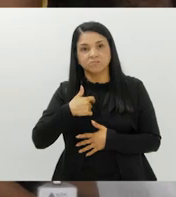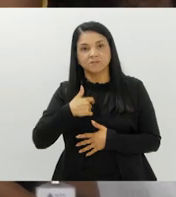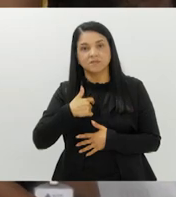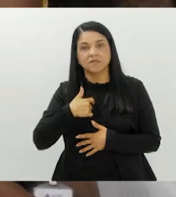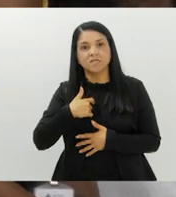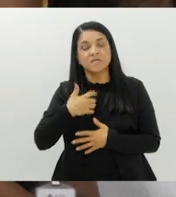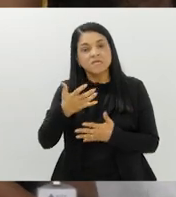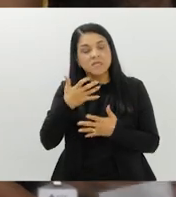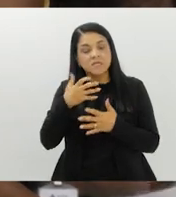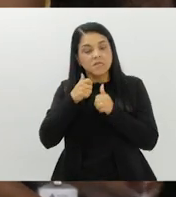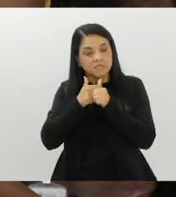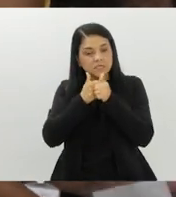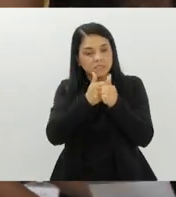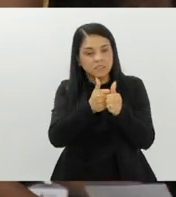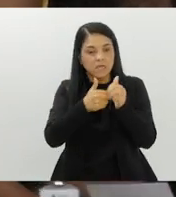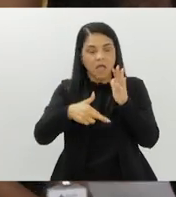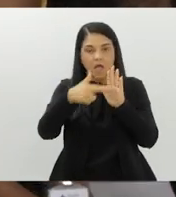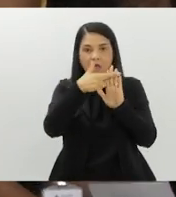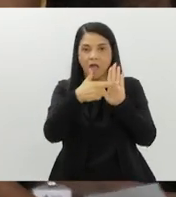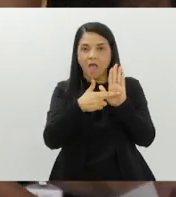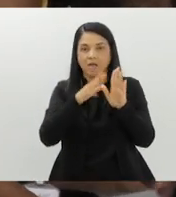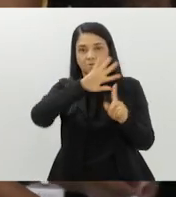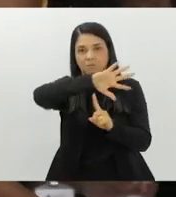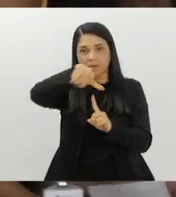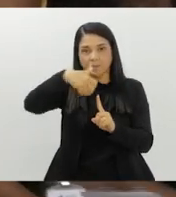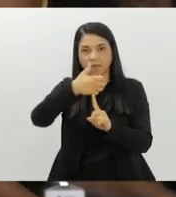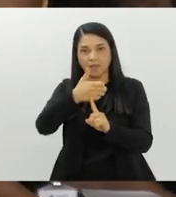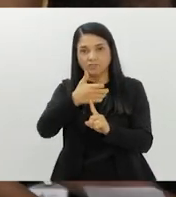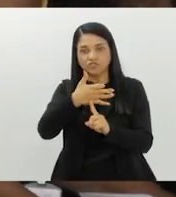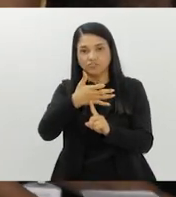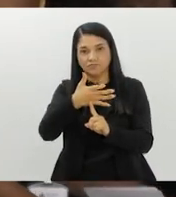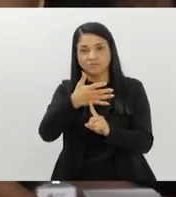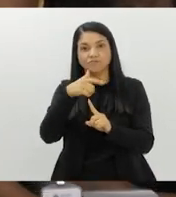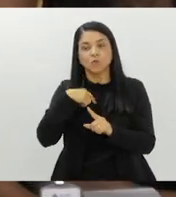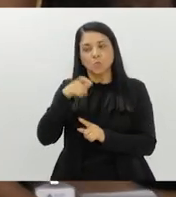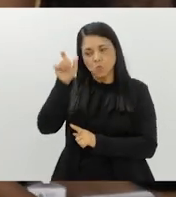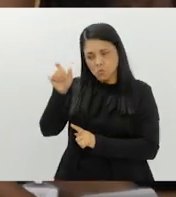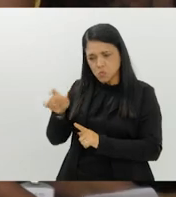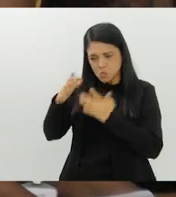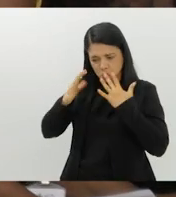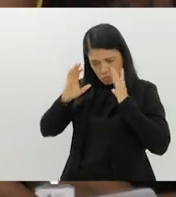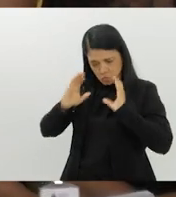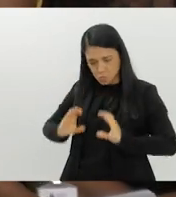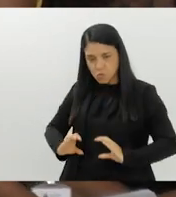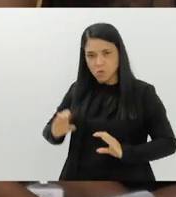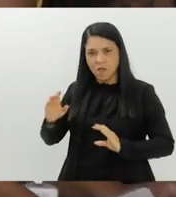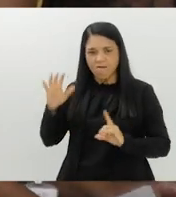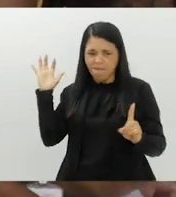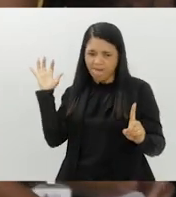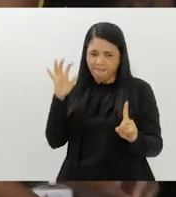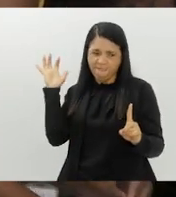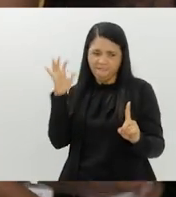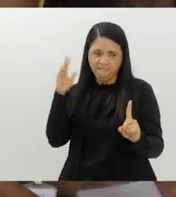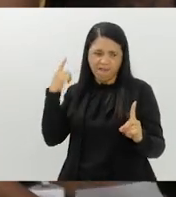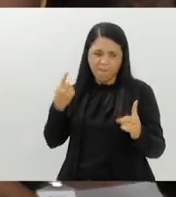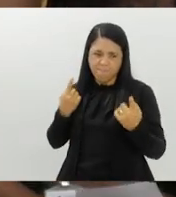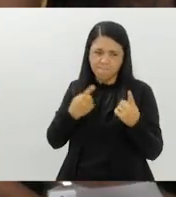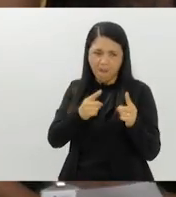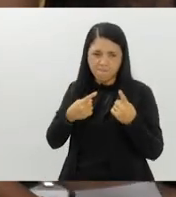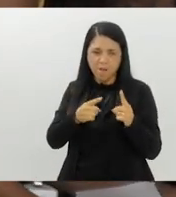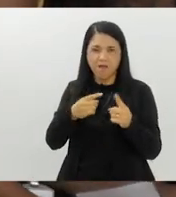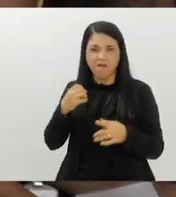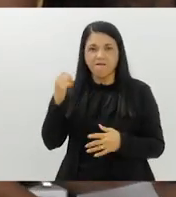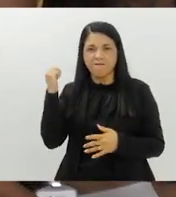querer seguir as normas do meio ambiente. E um cidadão começou a atacar as pessoas lá, usava